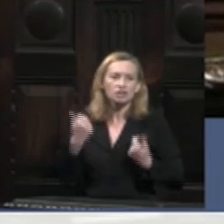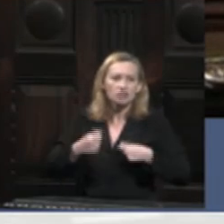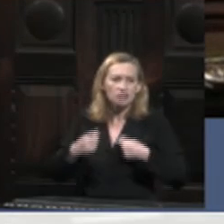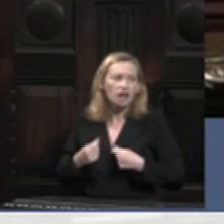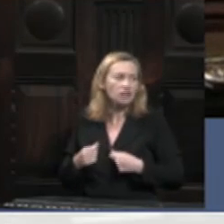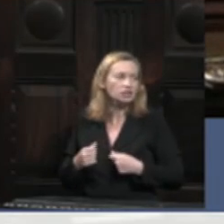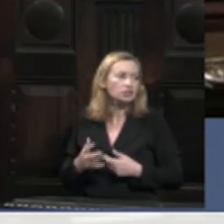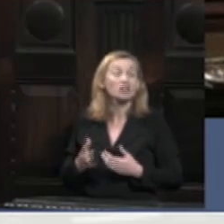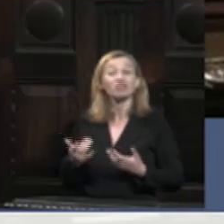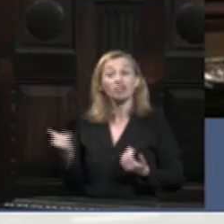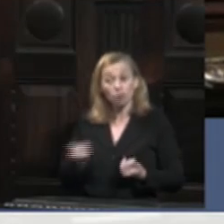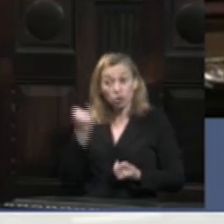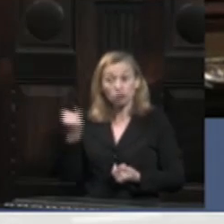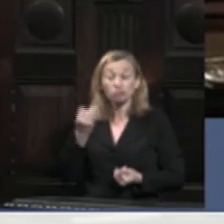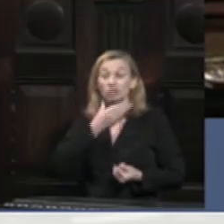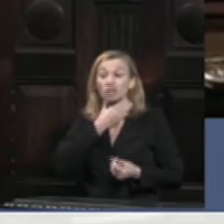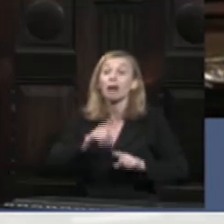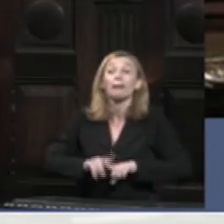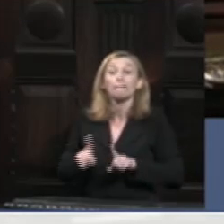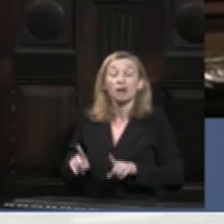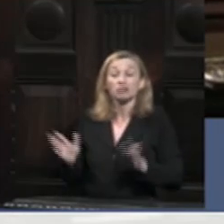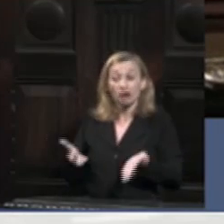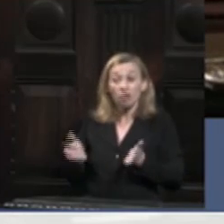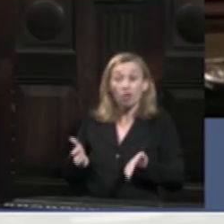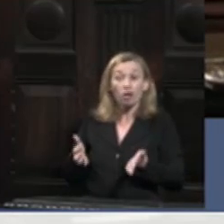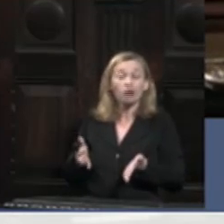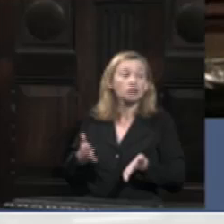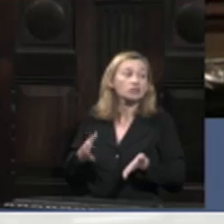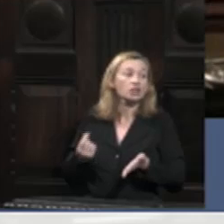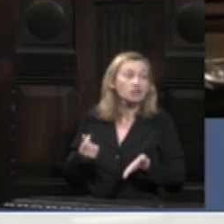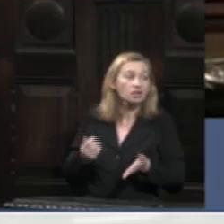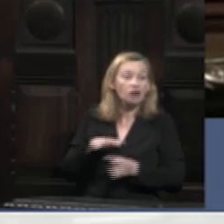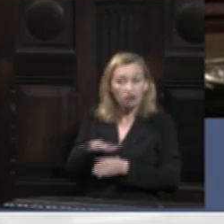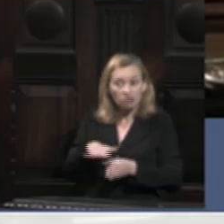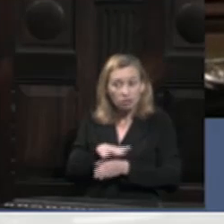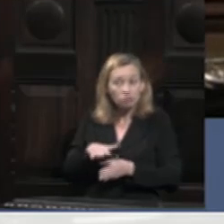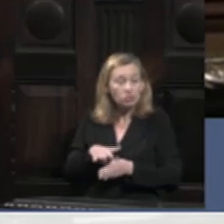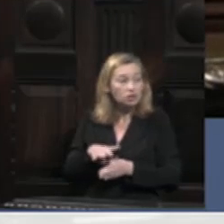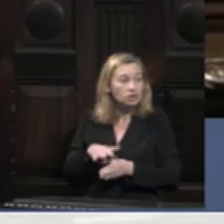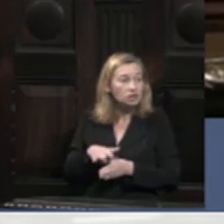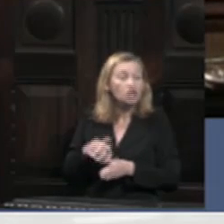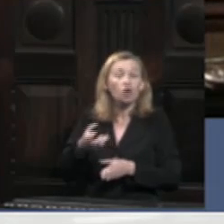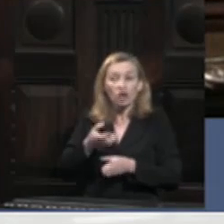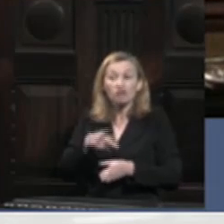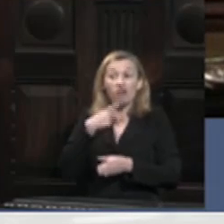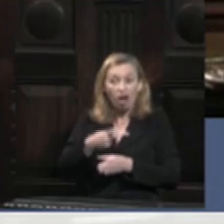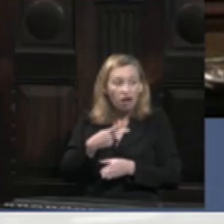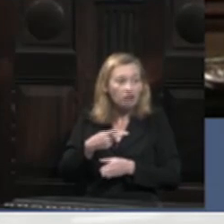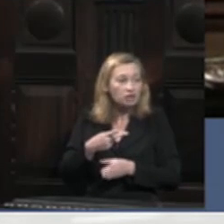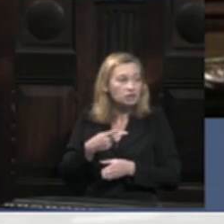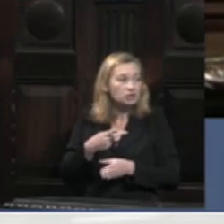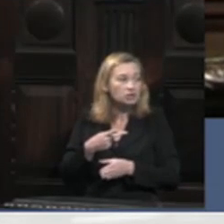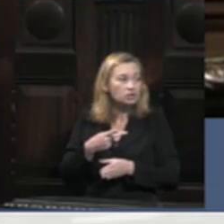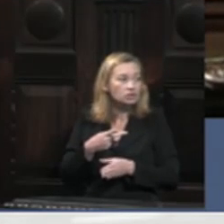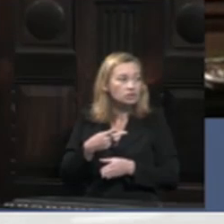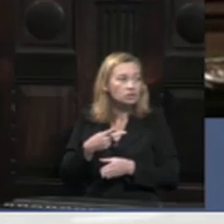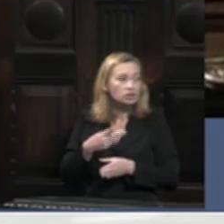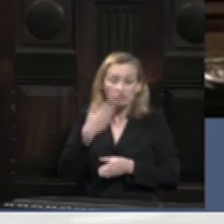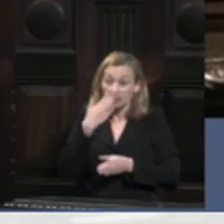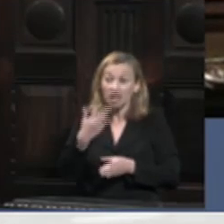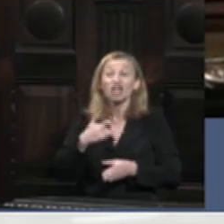Jogos Pan-Americanos e Parapan-Americanos, Jogos Olímpicos e Paralímpicos, Copa do Mundo, PAC 1, PAC